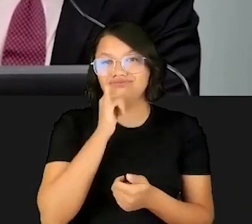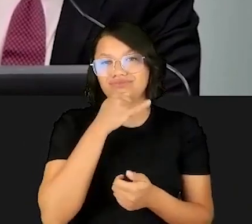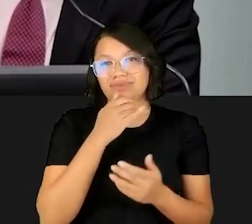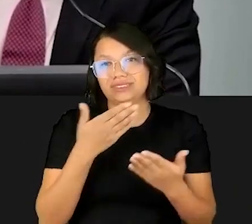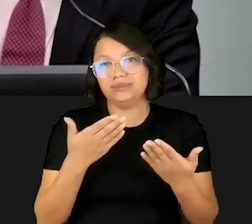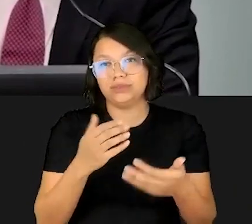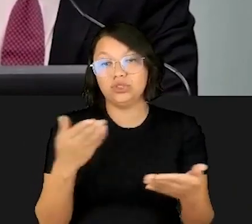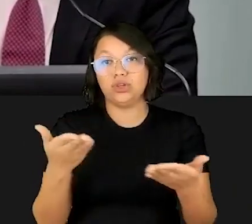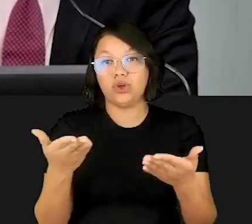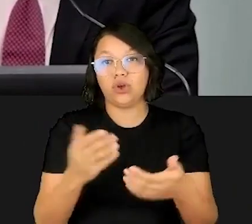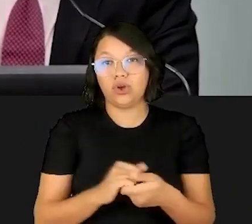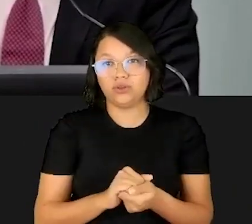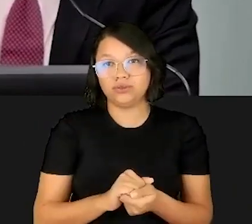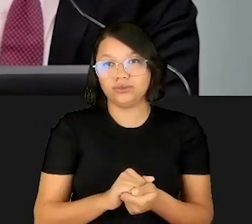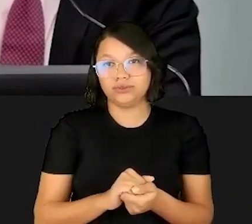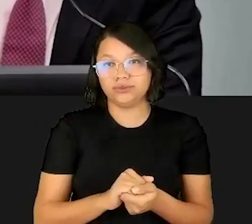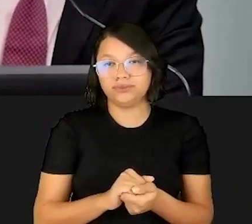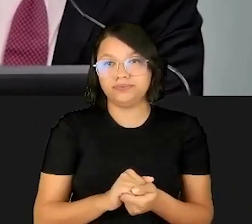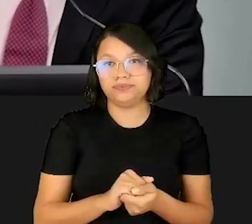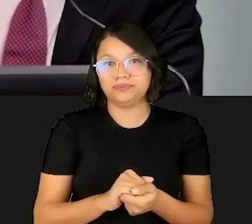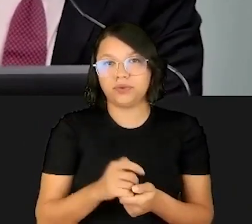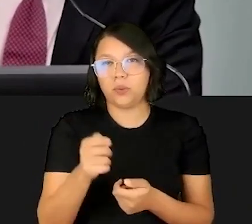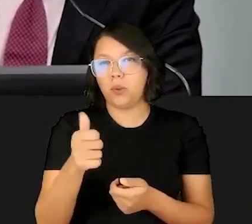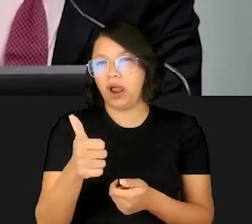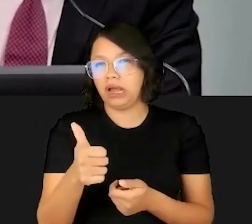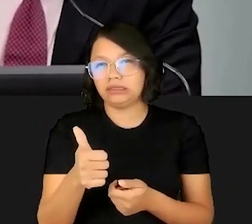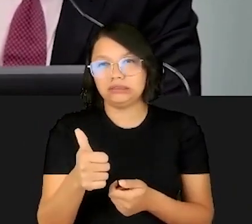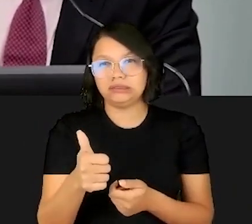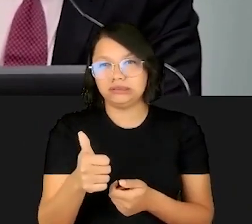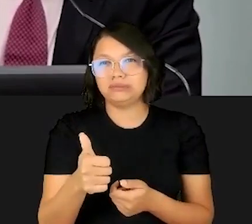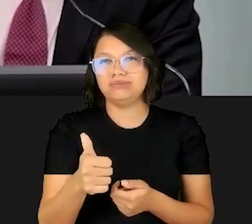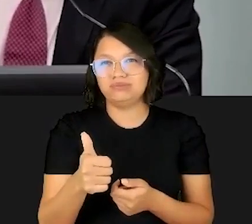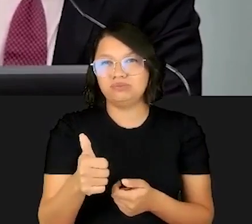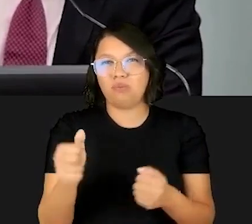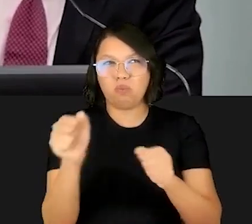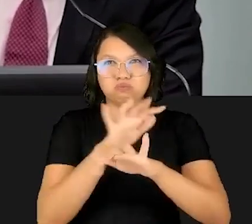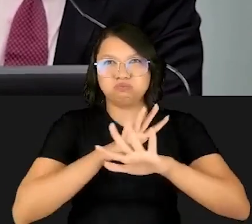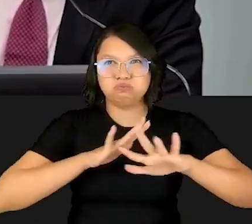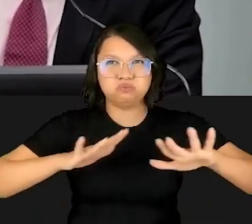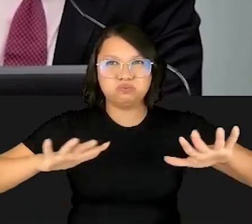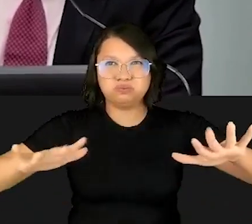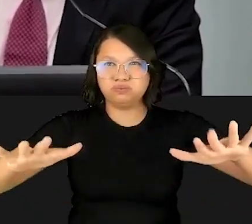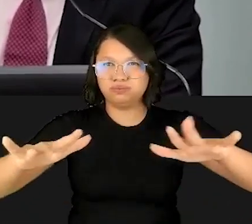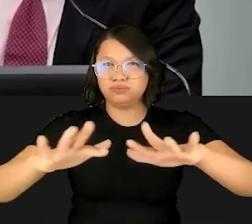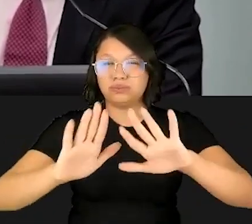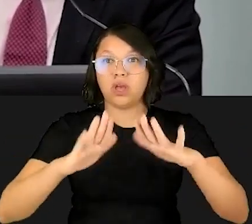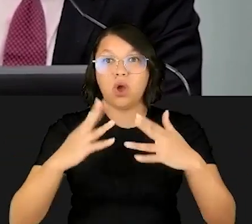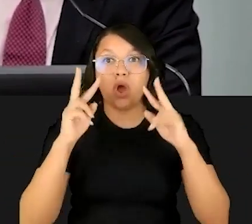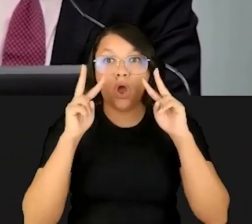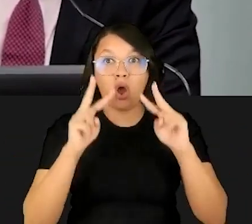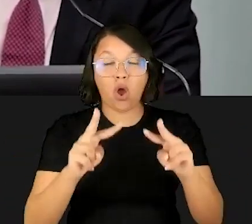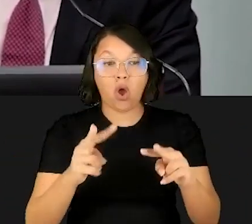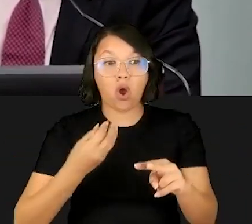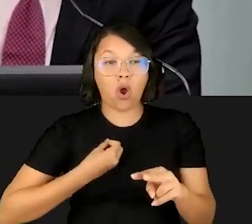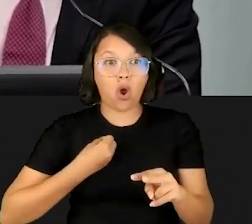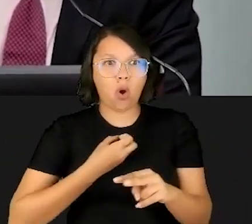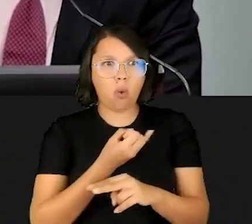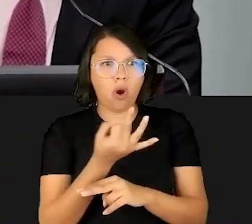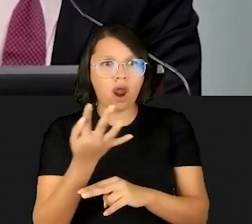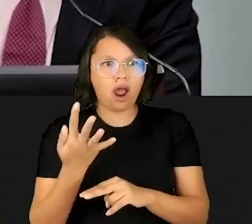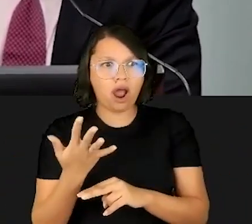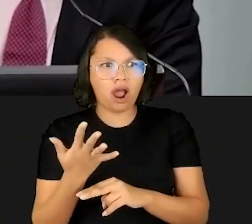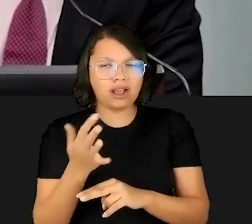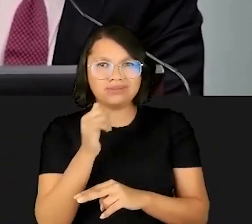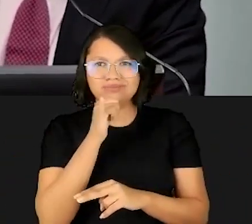infelizmente, hoje é praticamente uma epidemia. Quando nós olhamos os números, infelizmente, eles